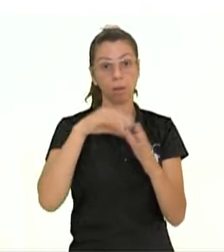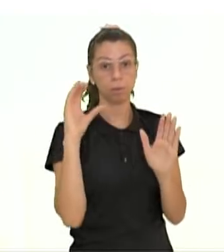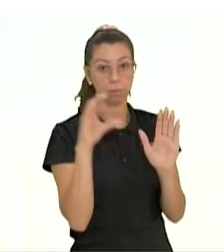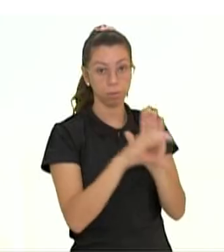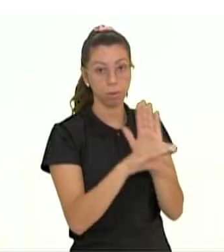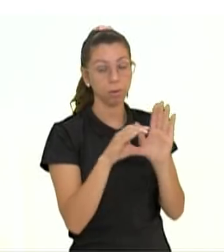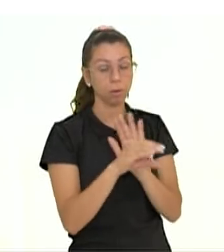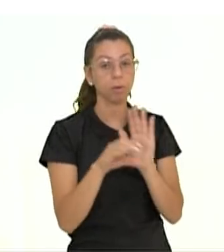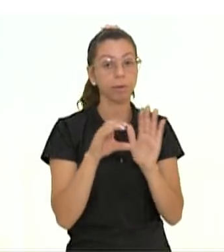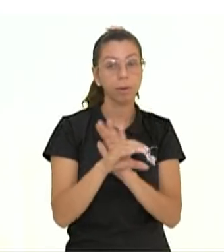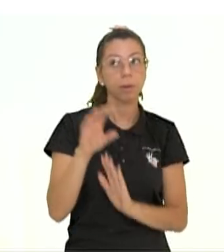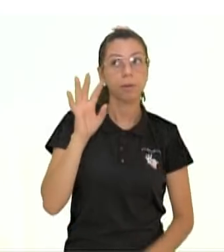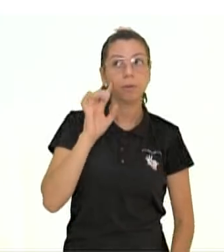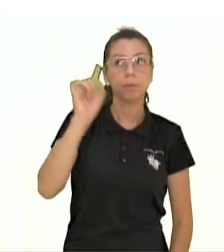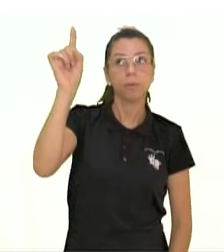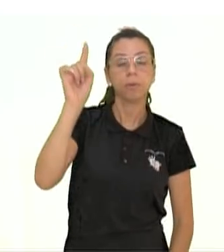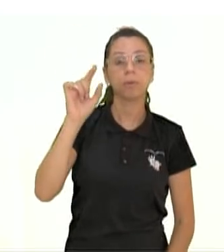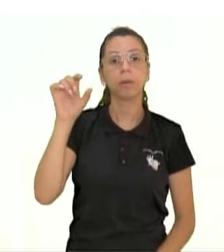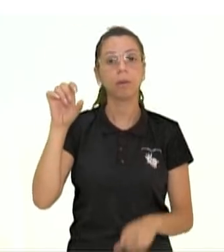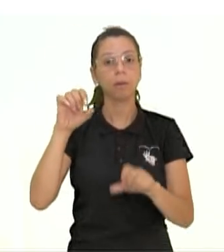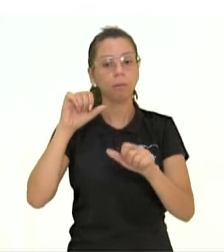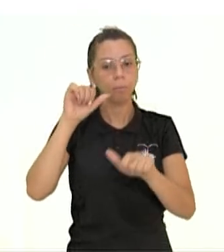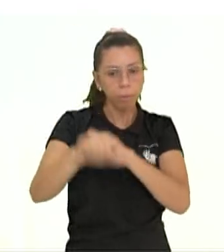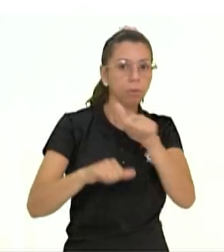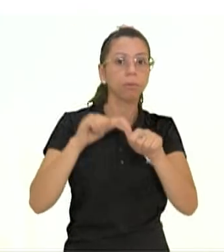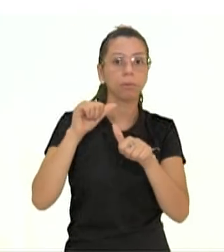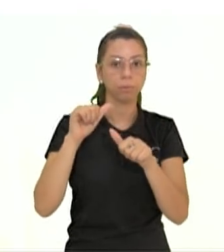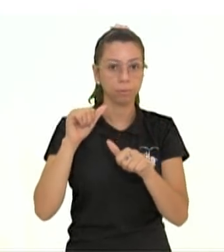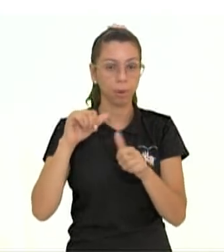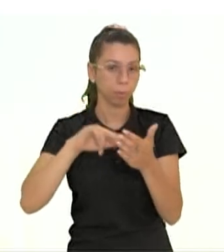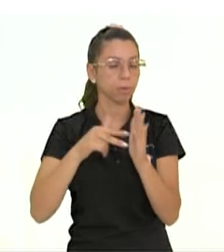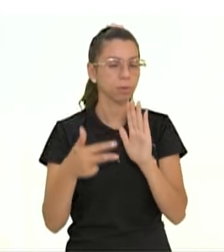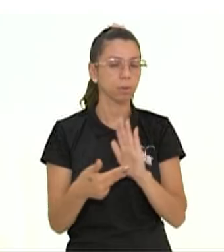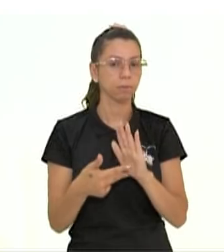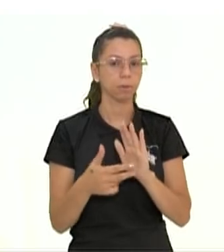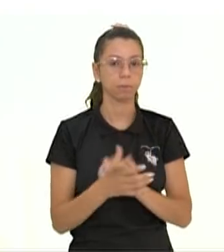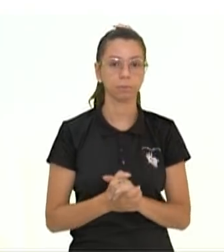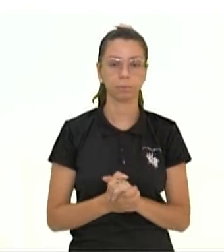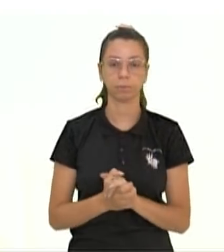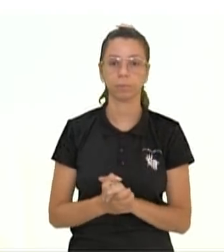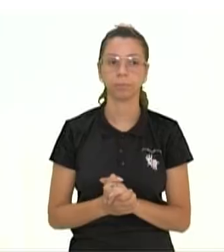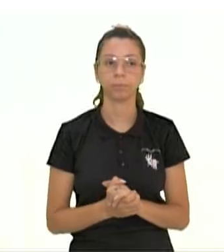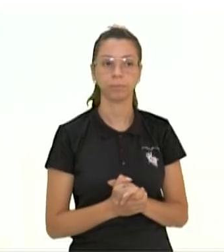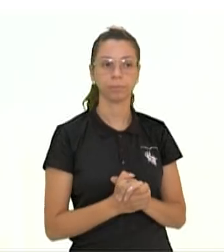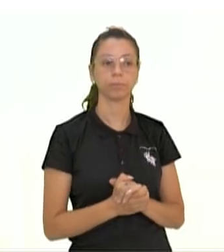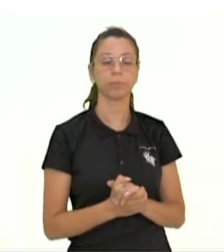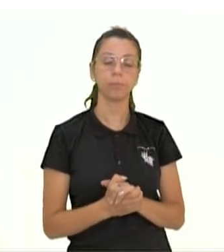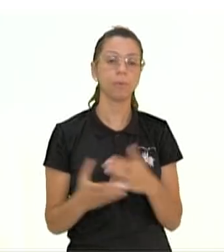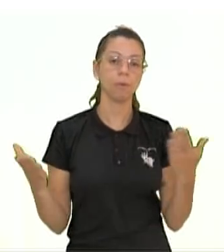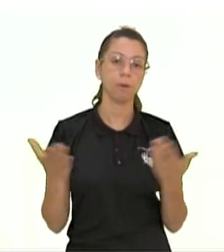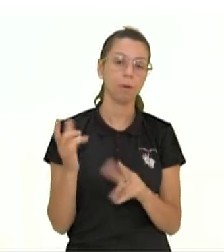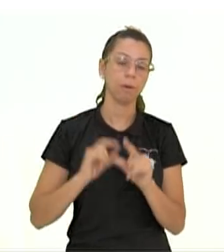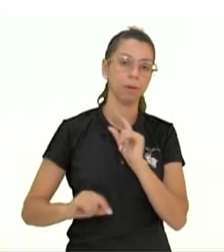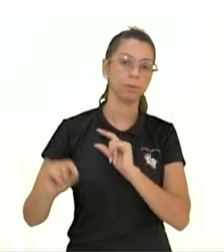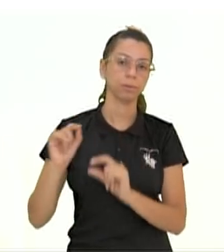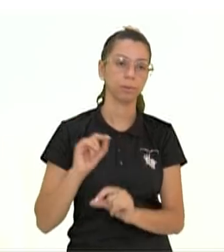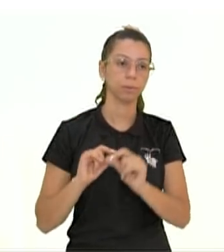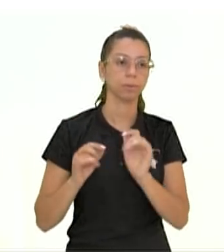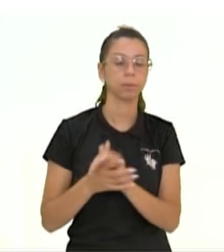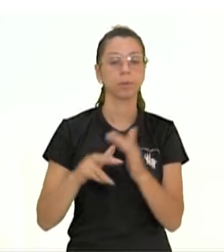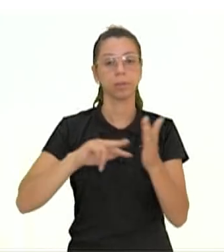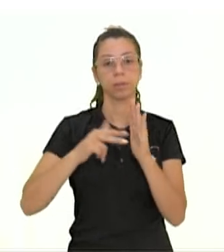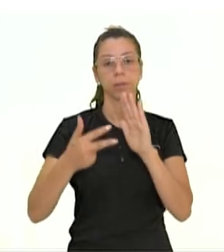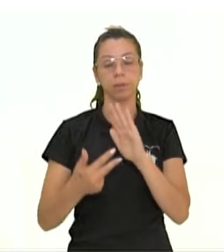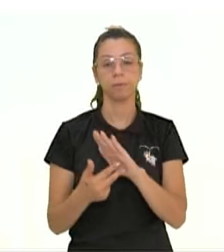conceito, a ideia de ruptura, é isso que significa. Tudo bem? Vamos lá? Então vocês vão estudar junto comigo hoje. O que é